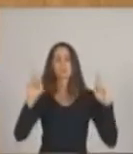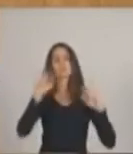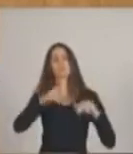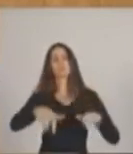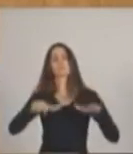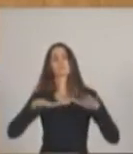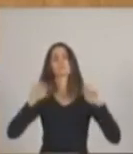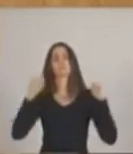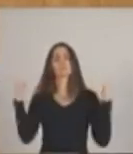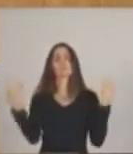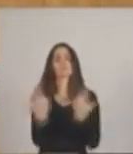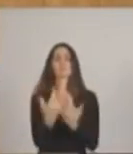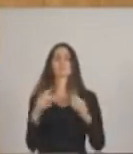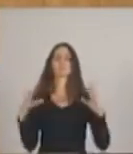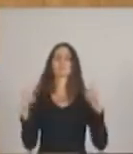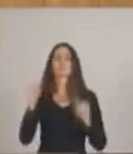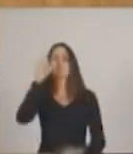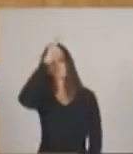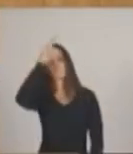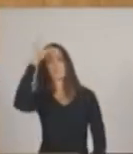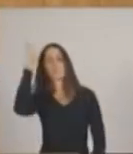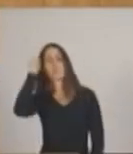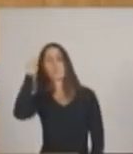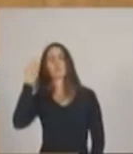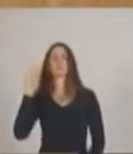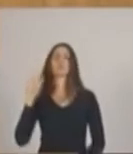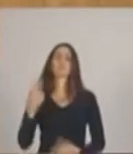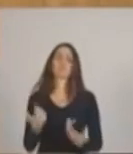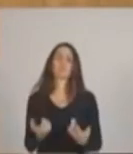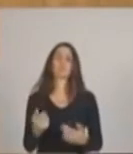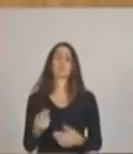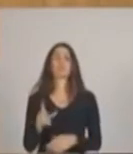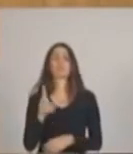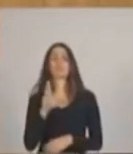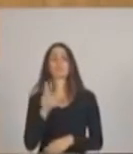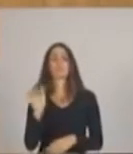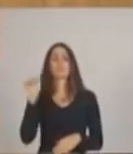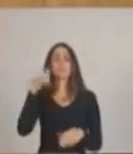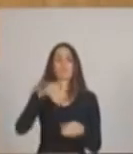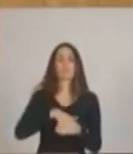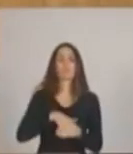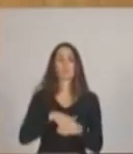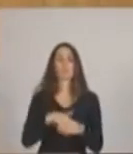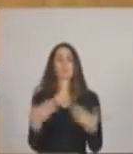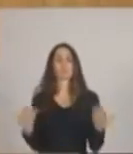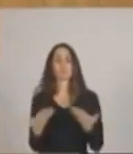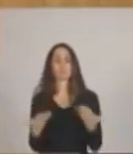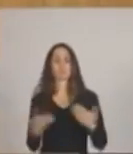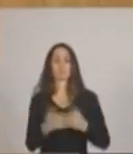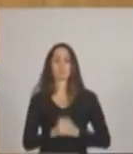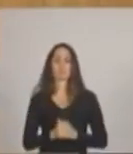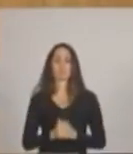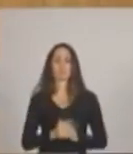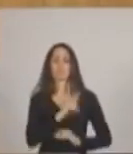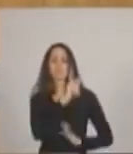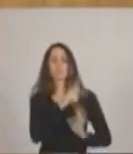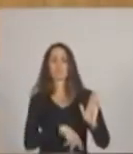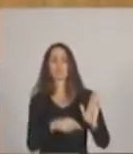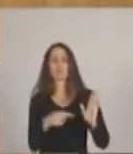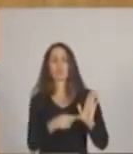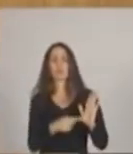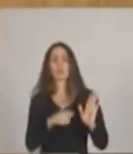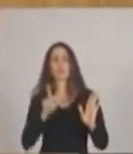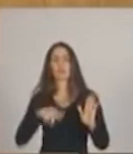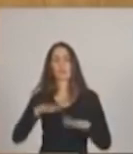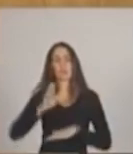também por prefeitos do interior do estado, ele foi votado na tarde de hoje. O projeto é de autoria do